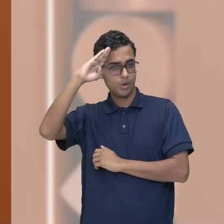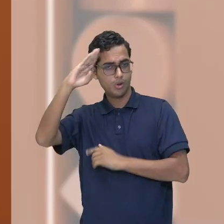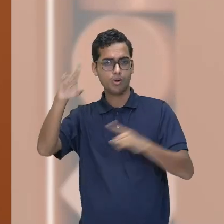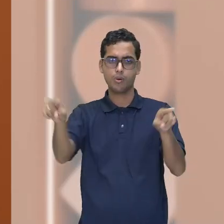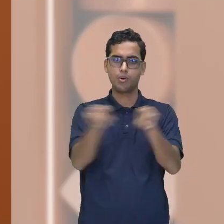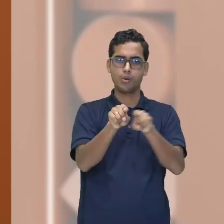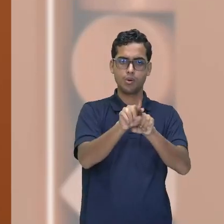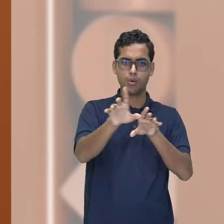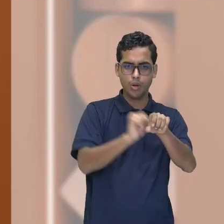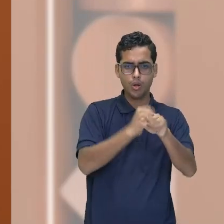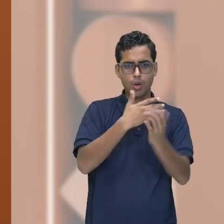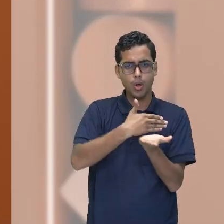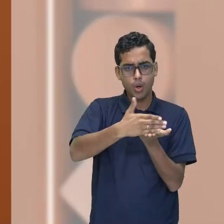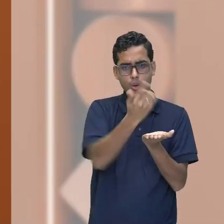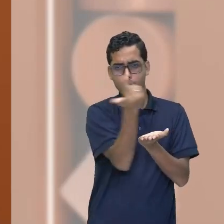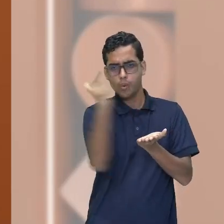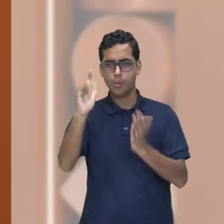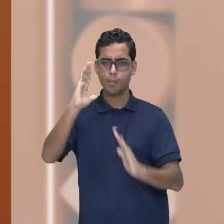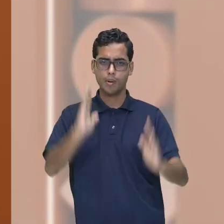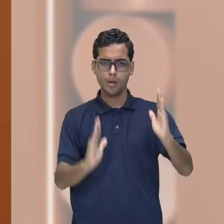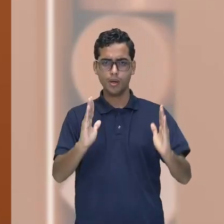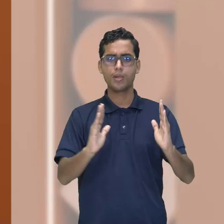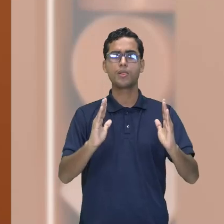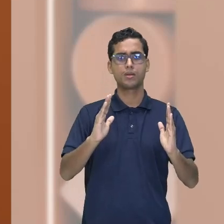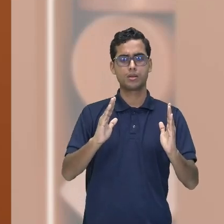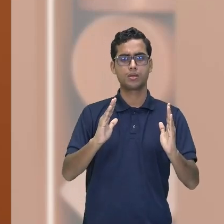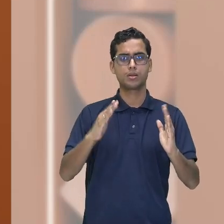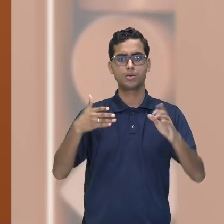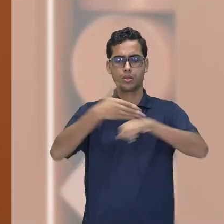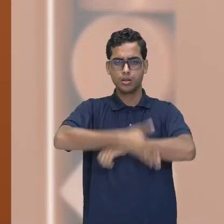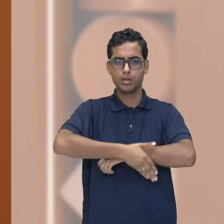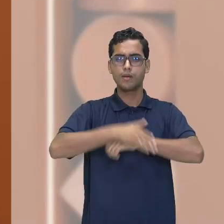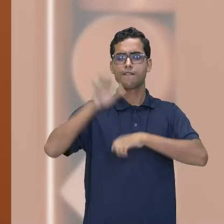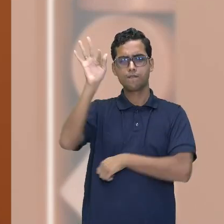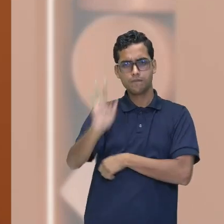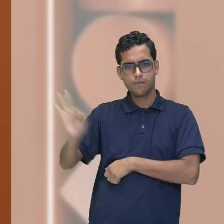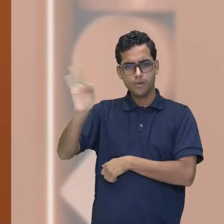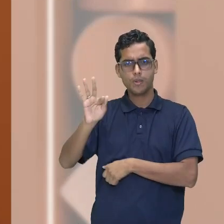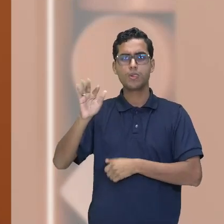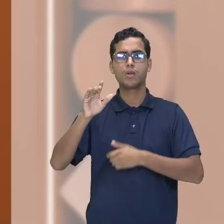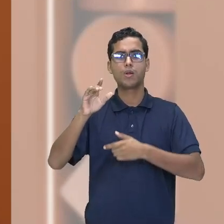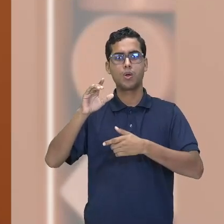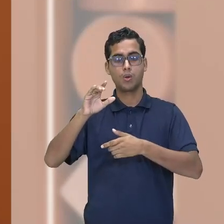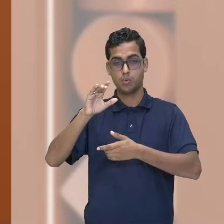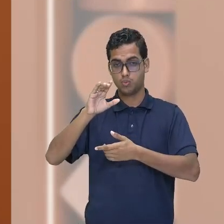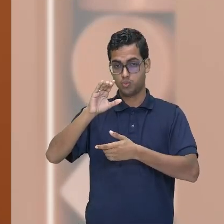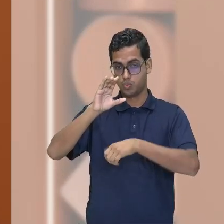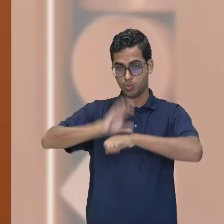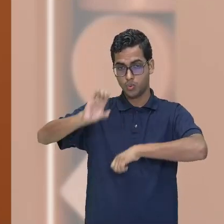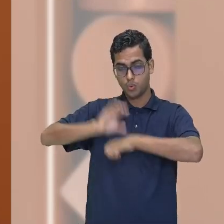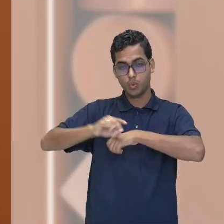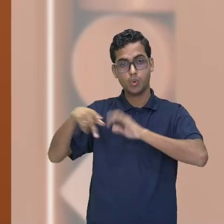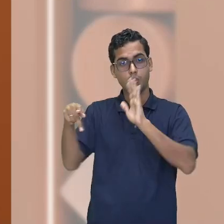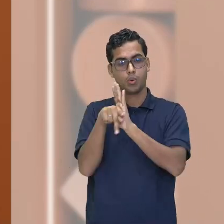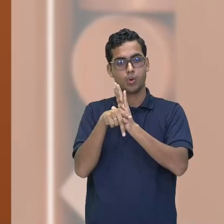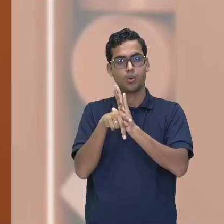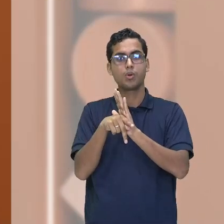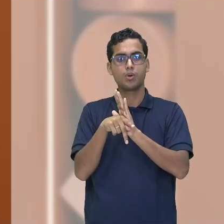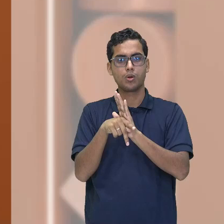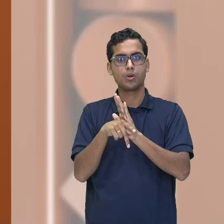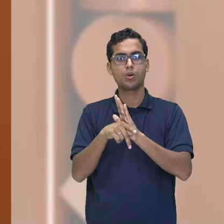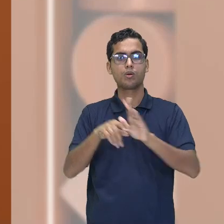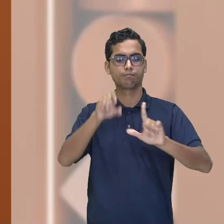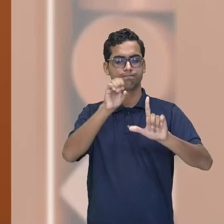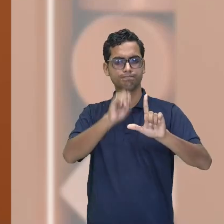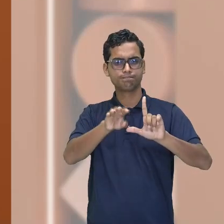iniciar outra que eu ia para a faculdade, para fazer um curso de licenciatura. Então, para mim, um outro marco importante que